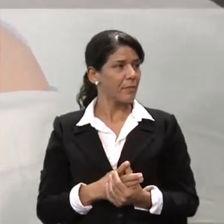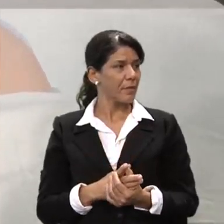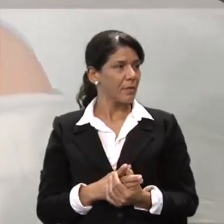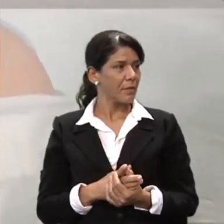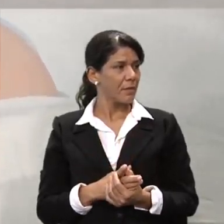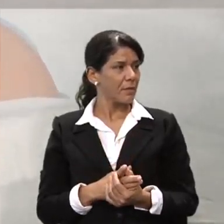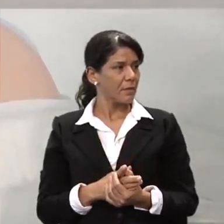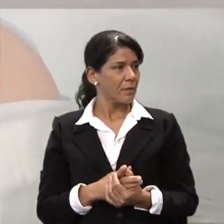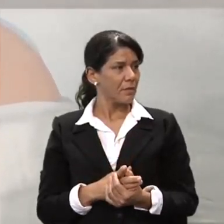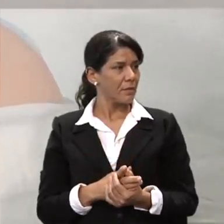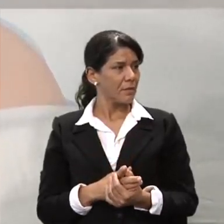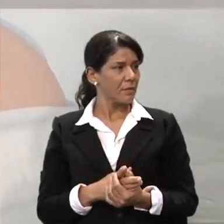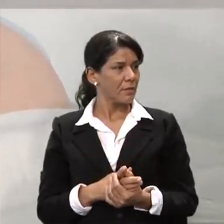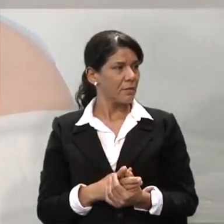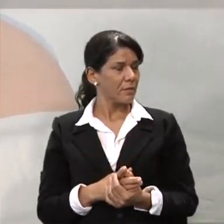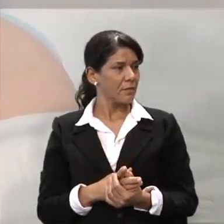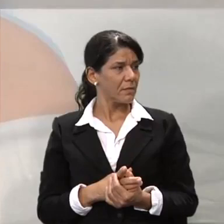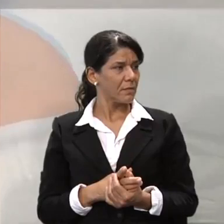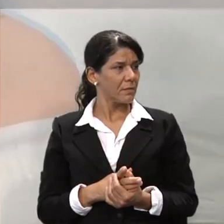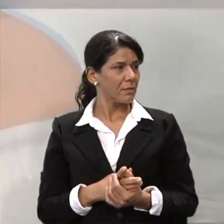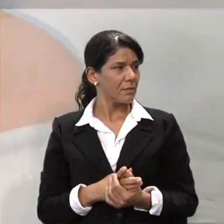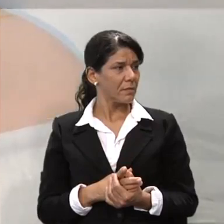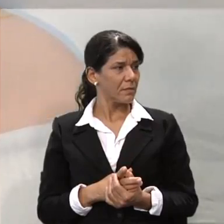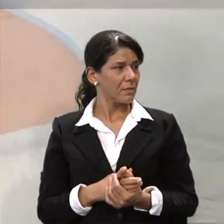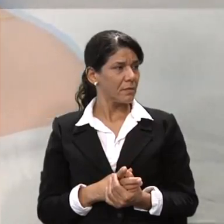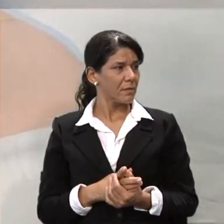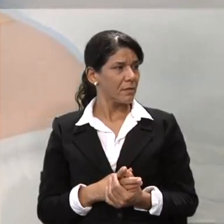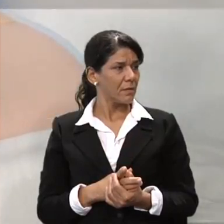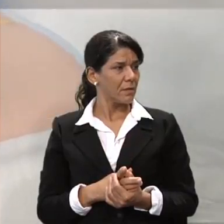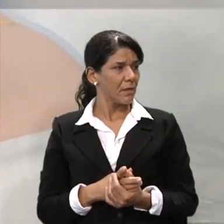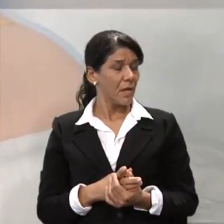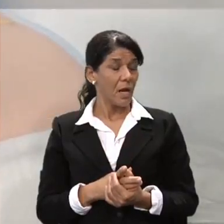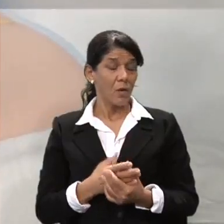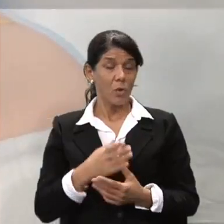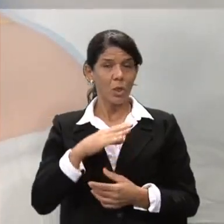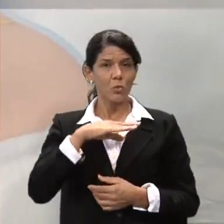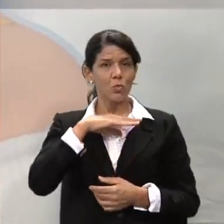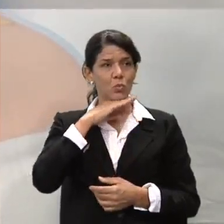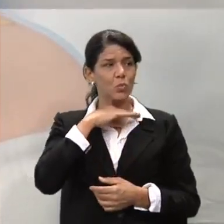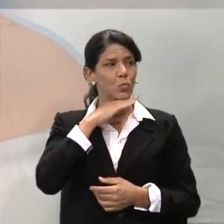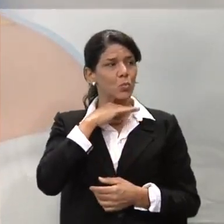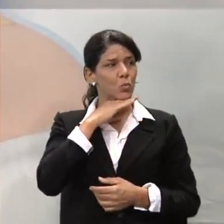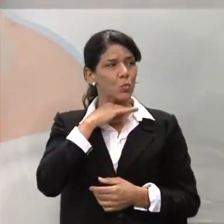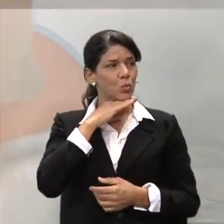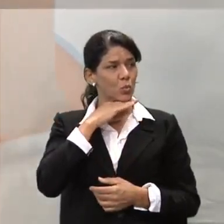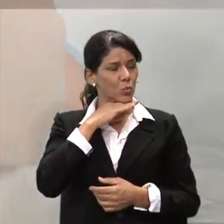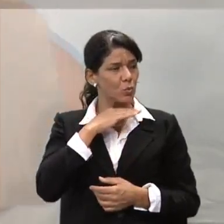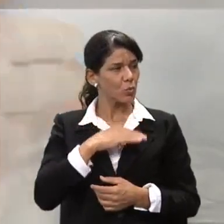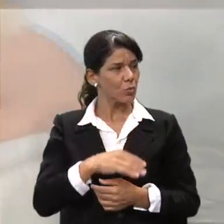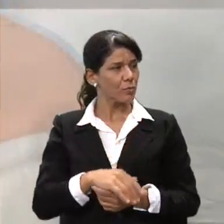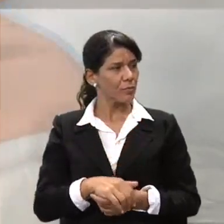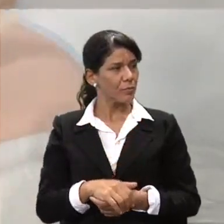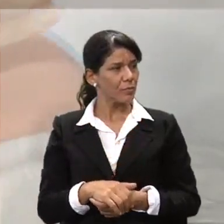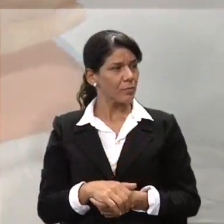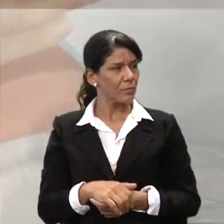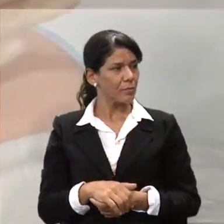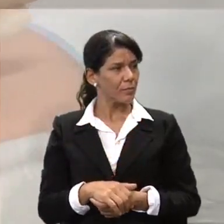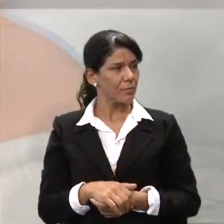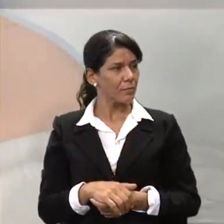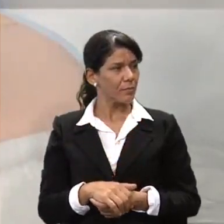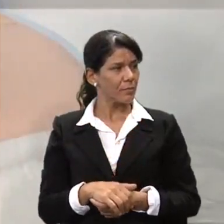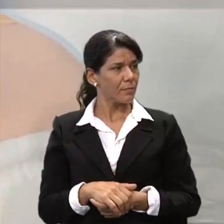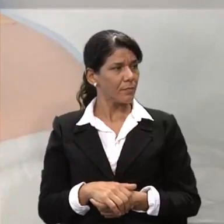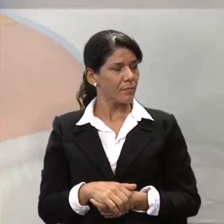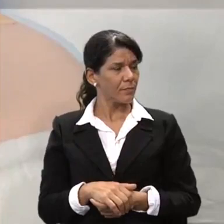então, aplicar o medicamento em região de dorso glúteo. Lembrando, nós vamos desenvolver mais à frente, que